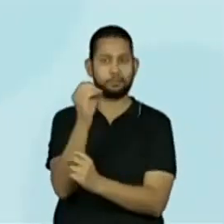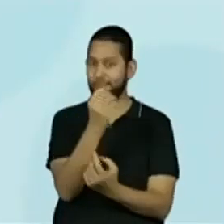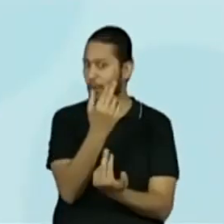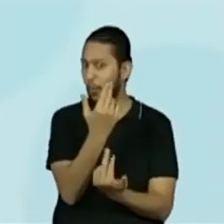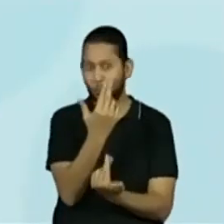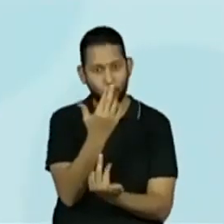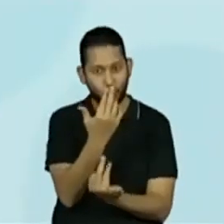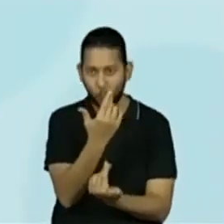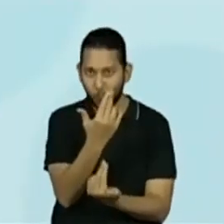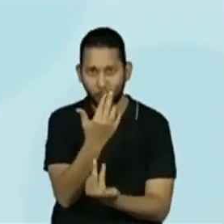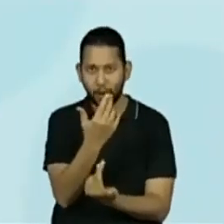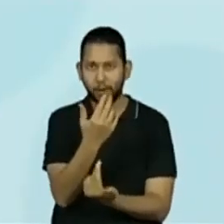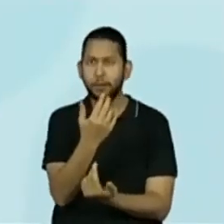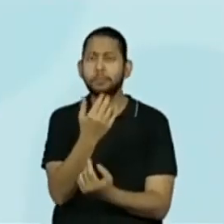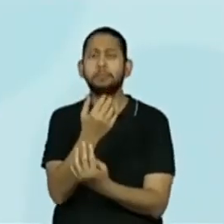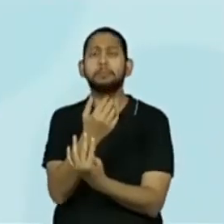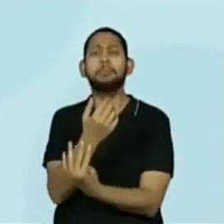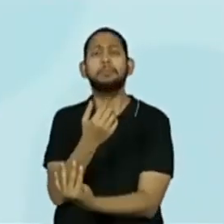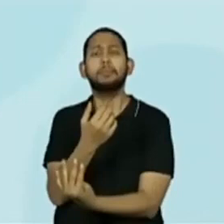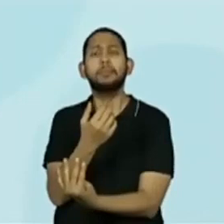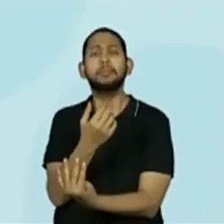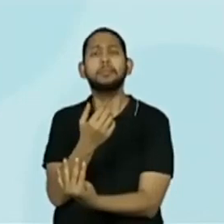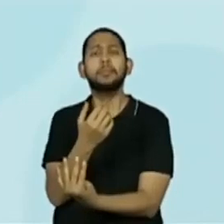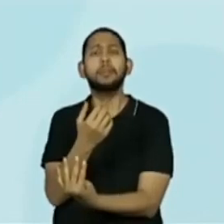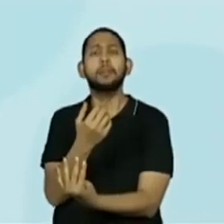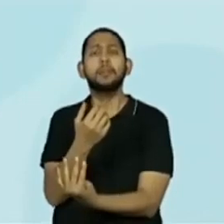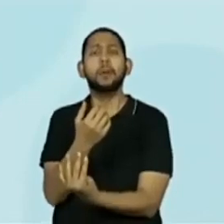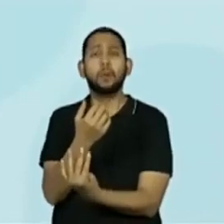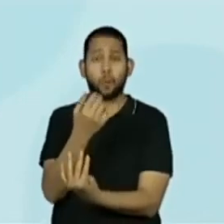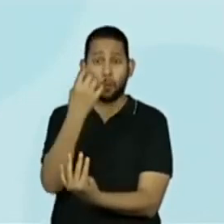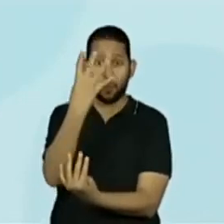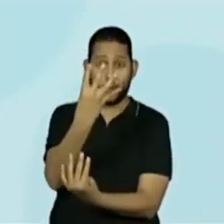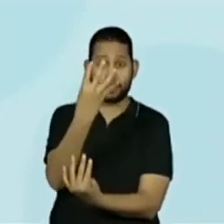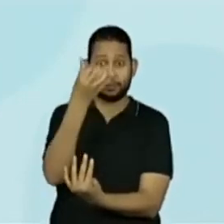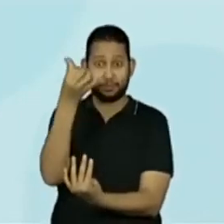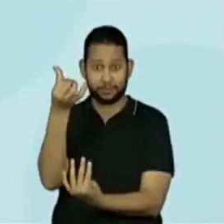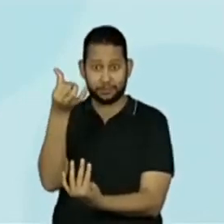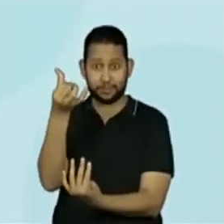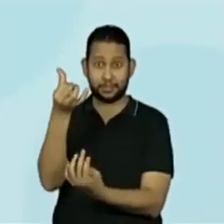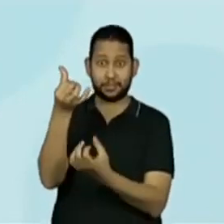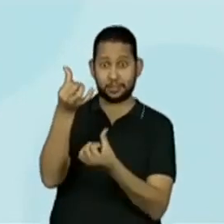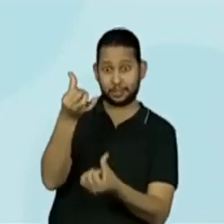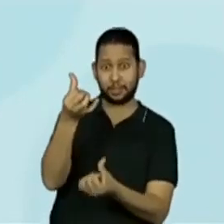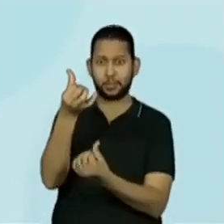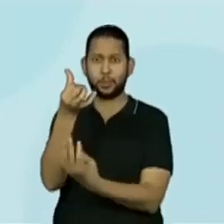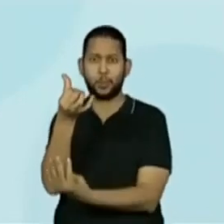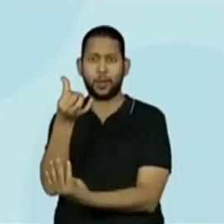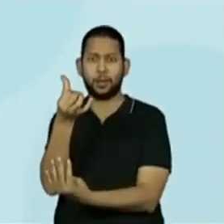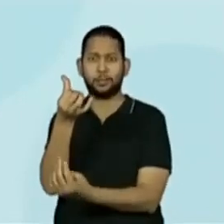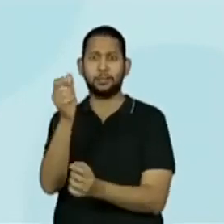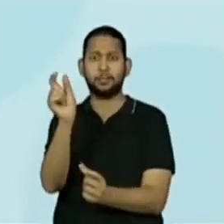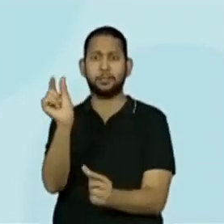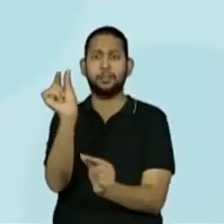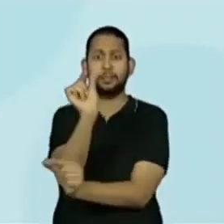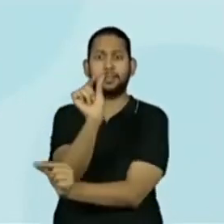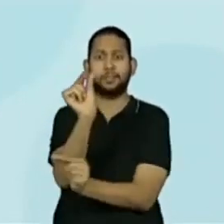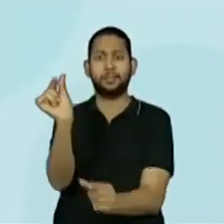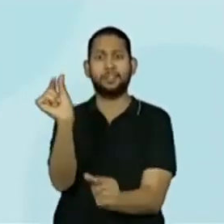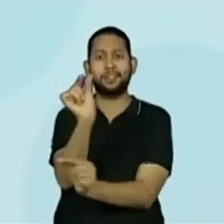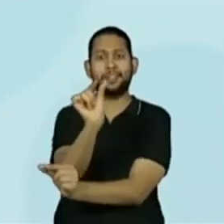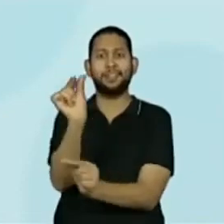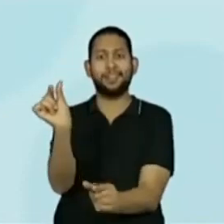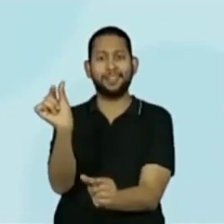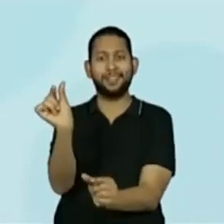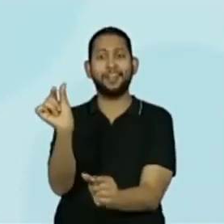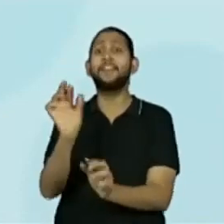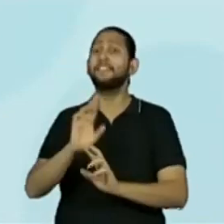tendo os algarismos 4 e 6 nos dois, reparem, a posição do 6 indica que aqui